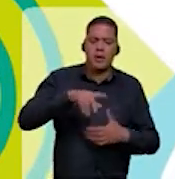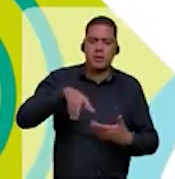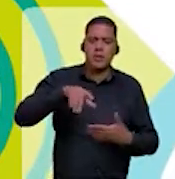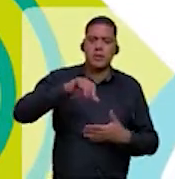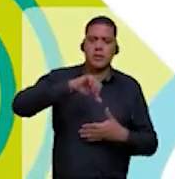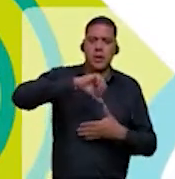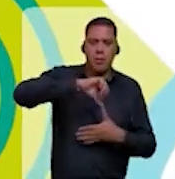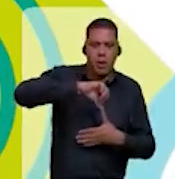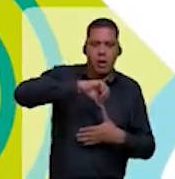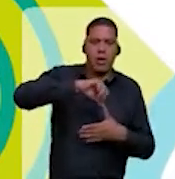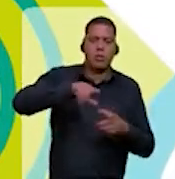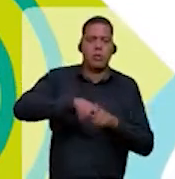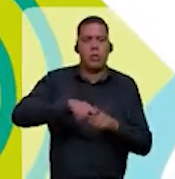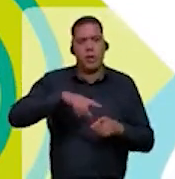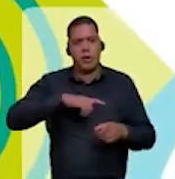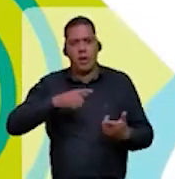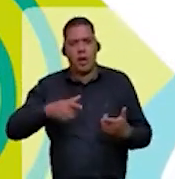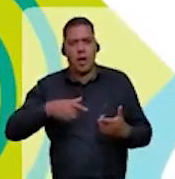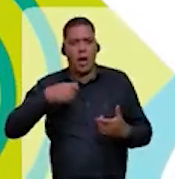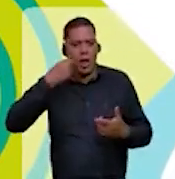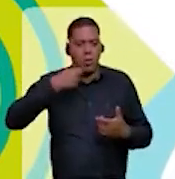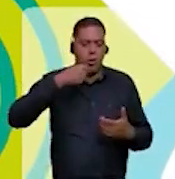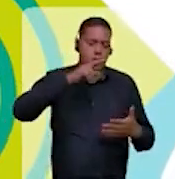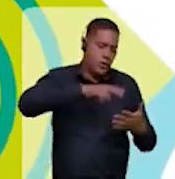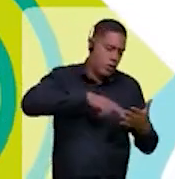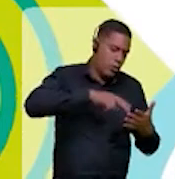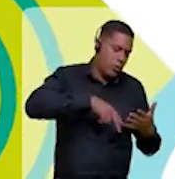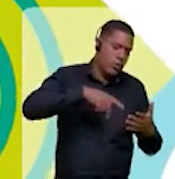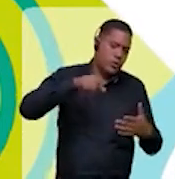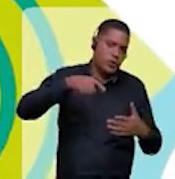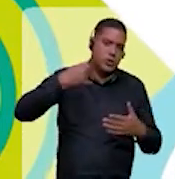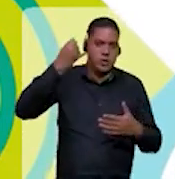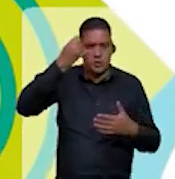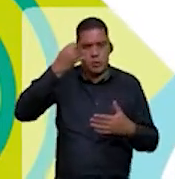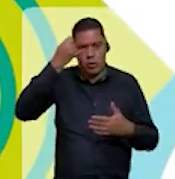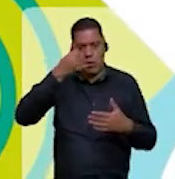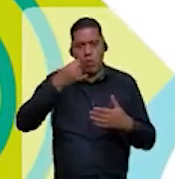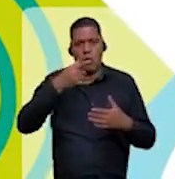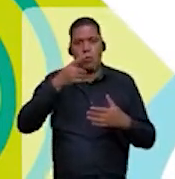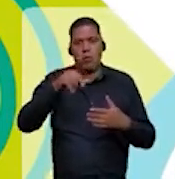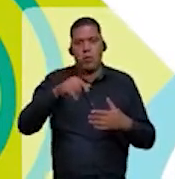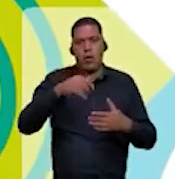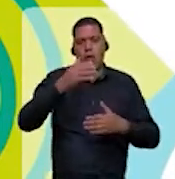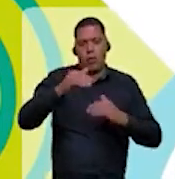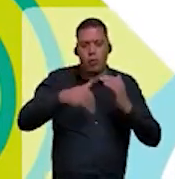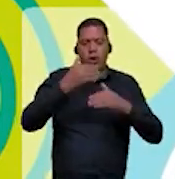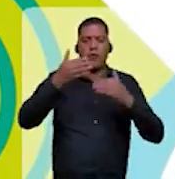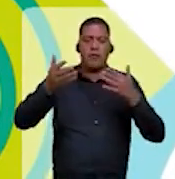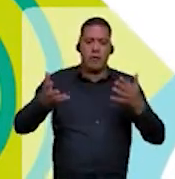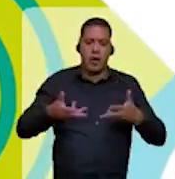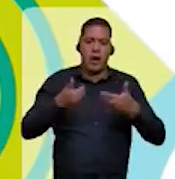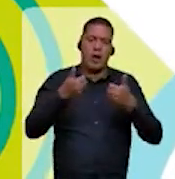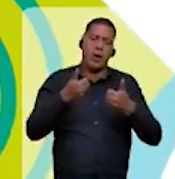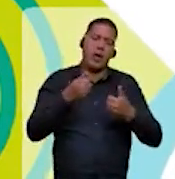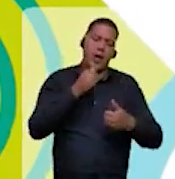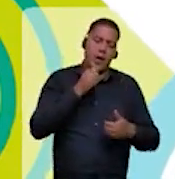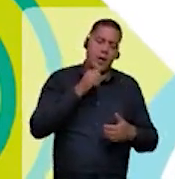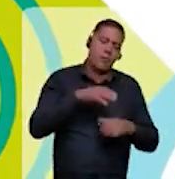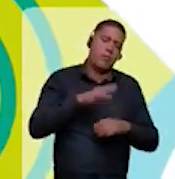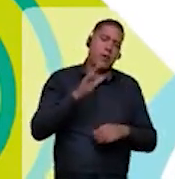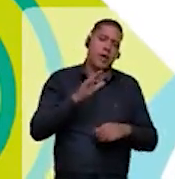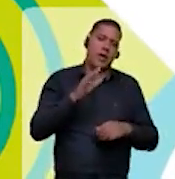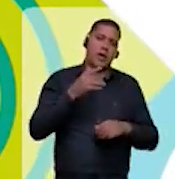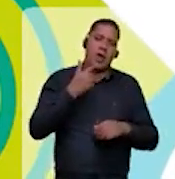reunirem autores e leitores de português e espanhol como forma de qualificar ainda mais a expressão das línguas em termos globais